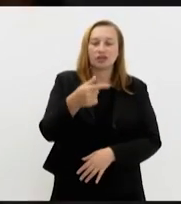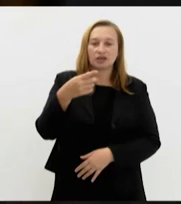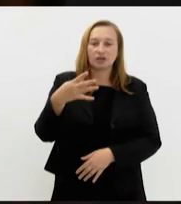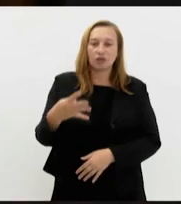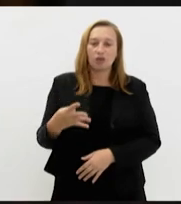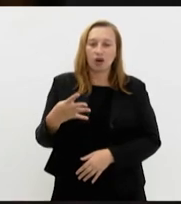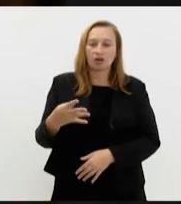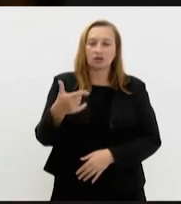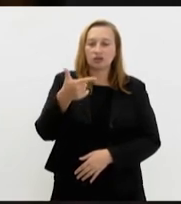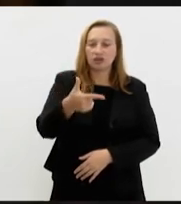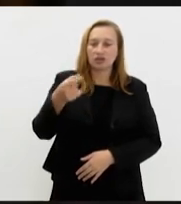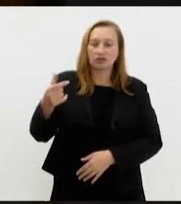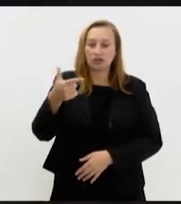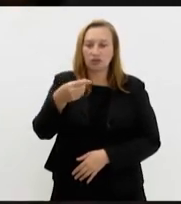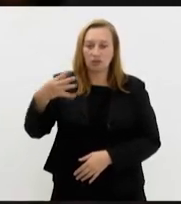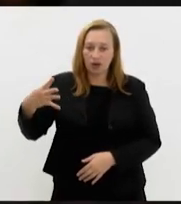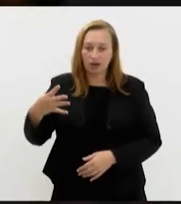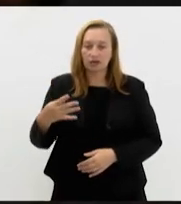complementar número